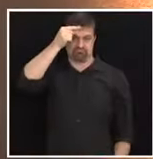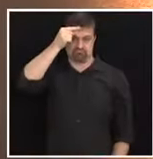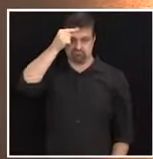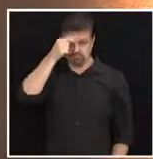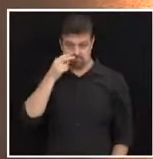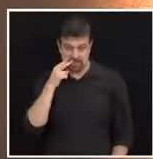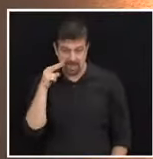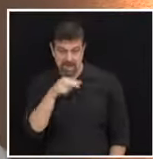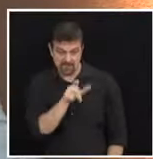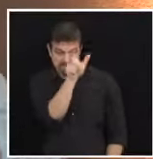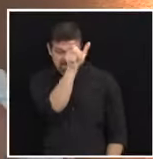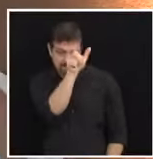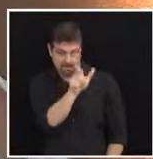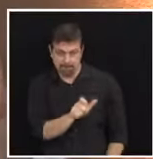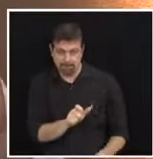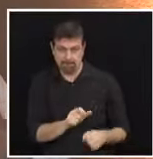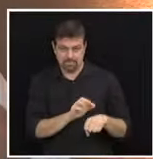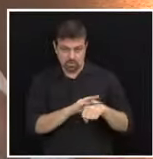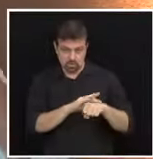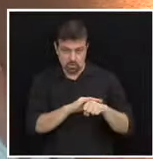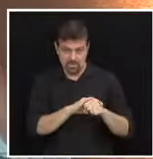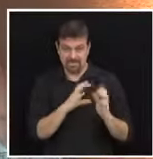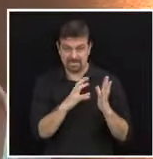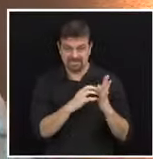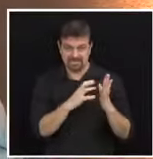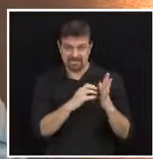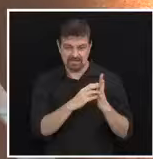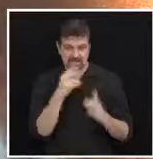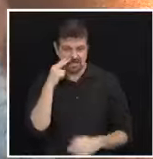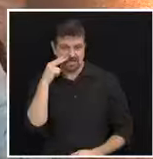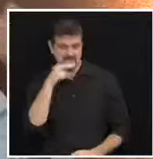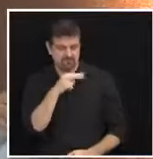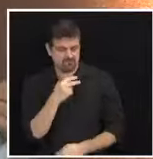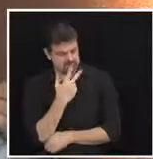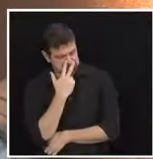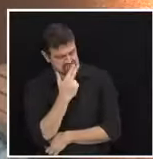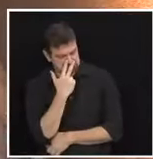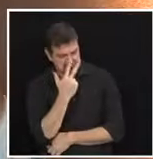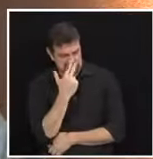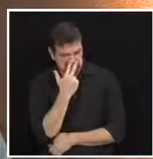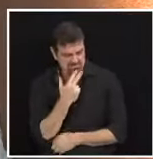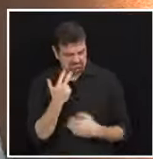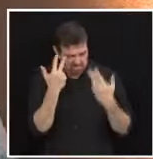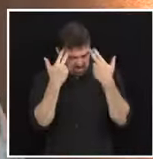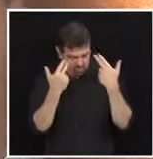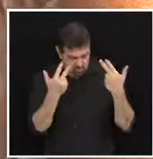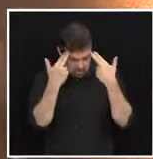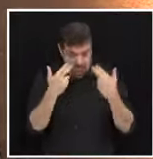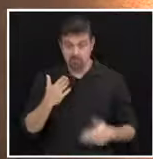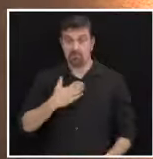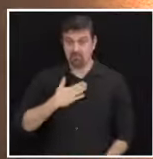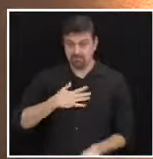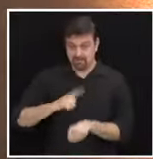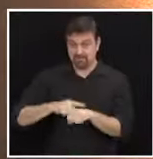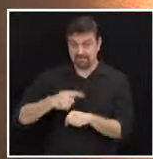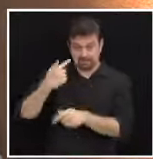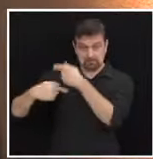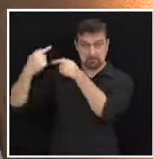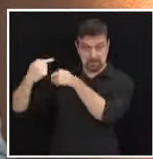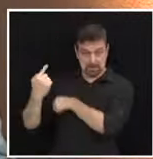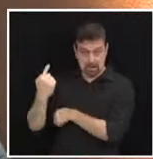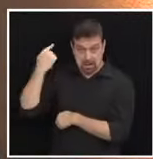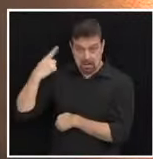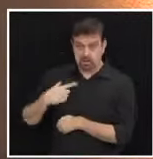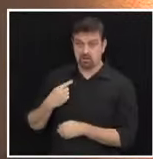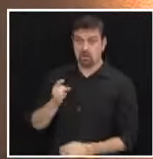enxergam uma AIDS mais leve, menos assustadora do que antigamente, como foi a minha geração e talvez um pouco de